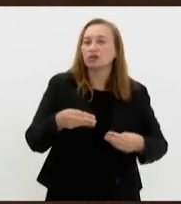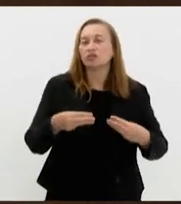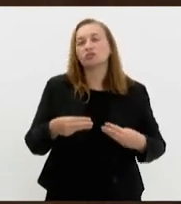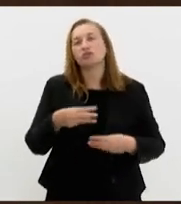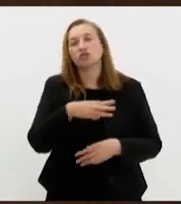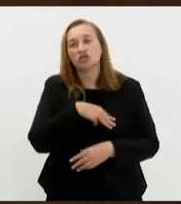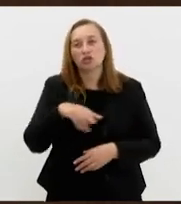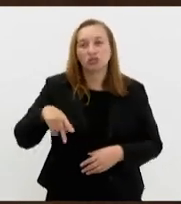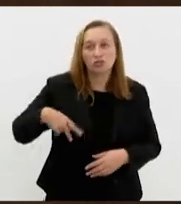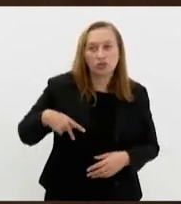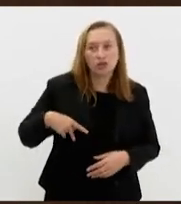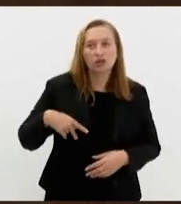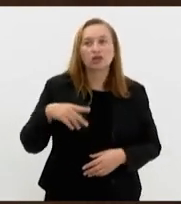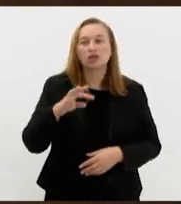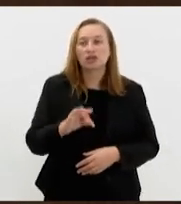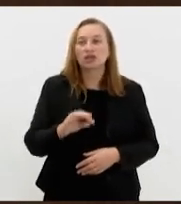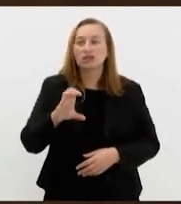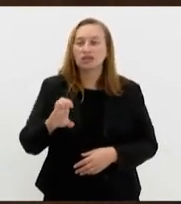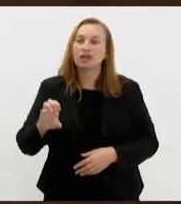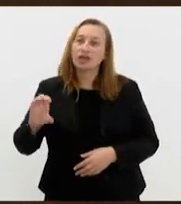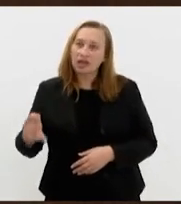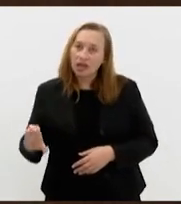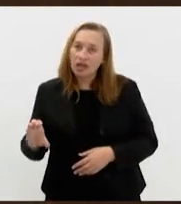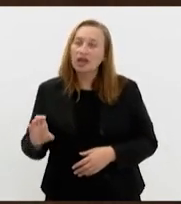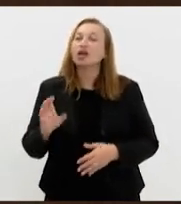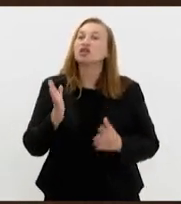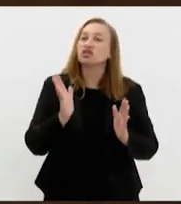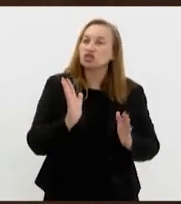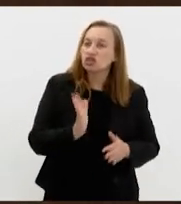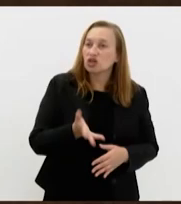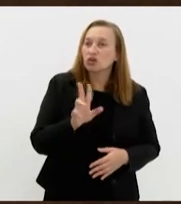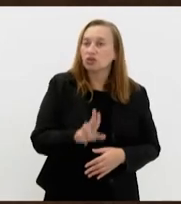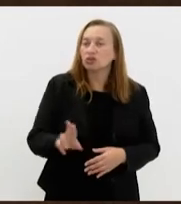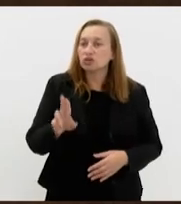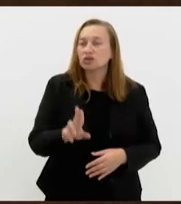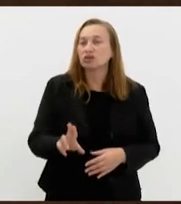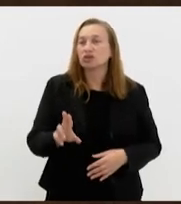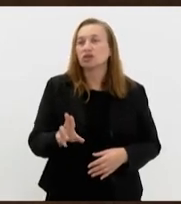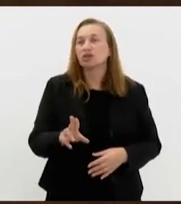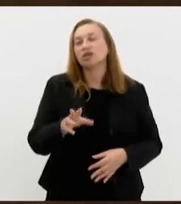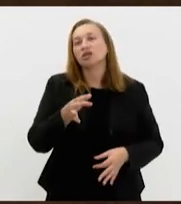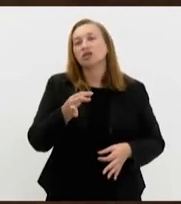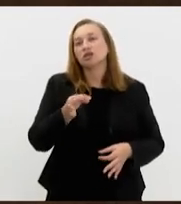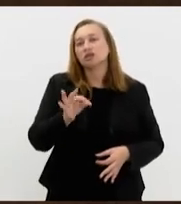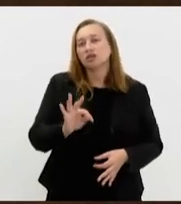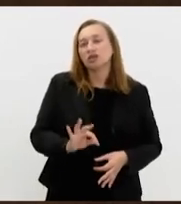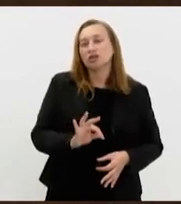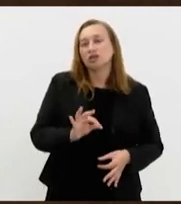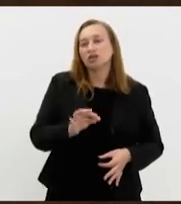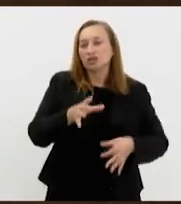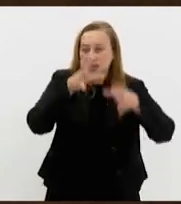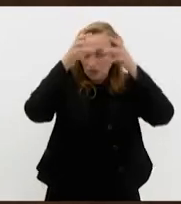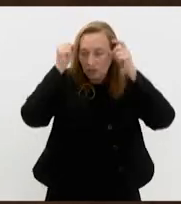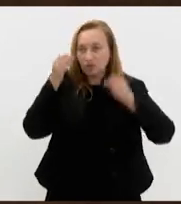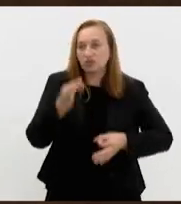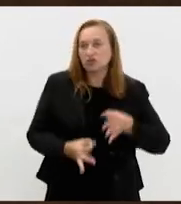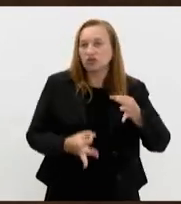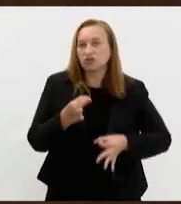já foi utilizada pelo TCE e já foi utilizada pelo Tribunal de Justiça. Então, não há